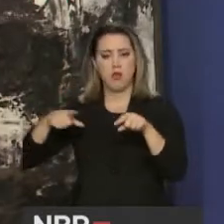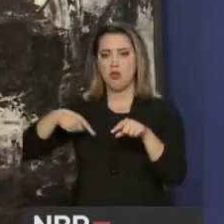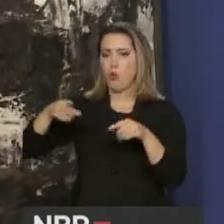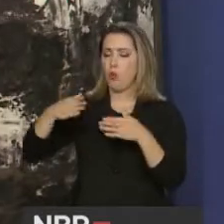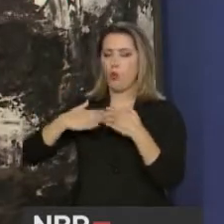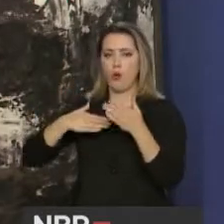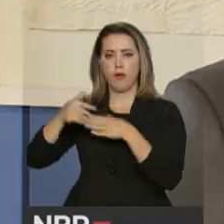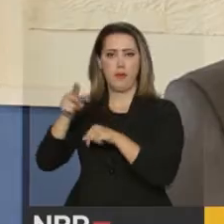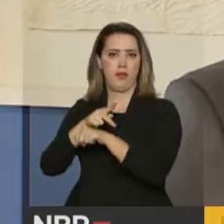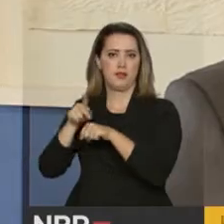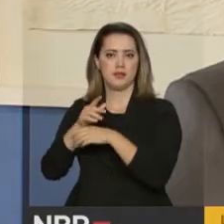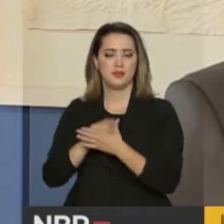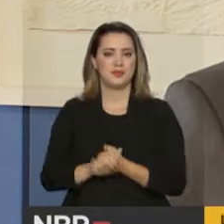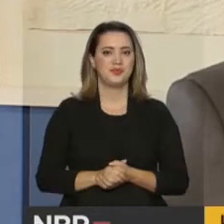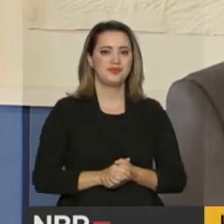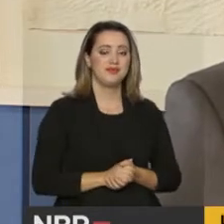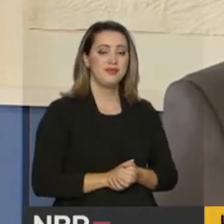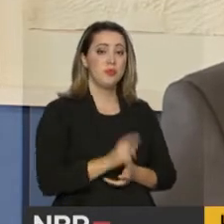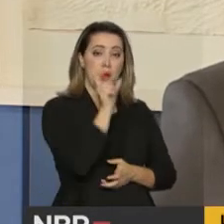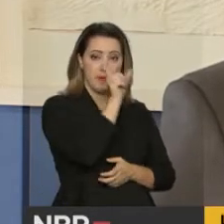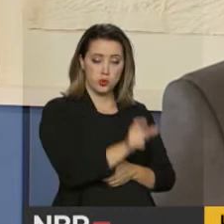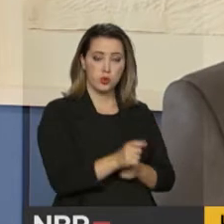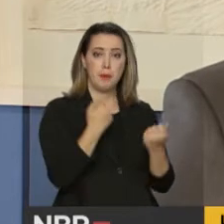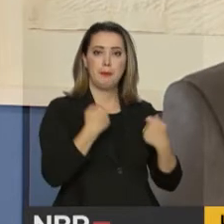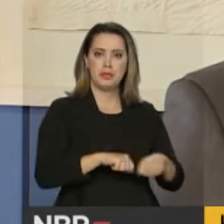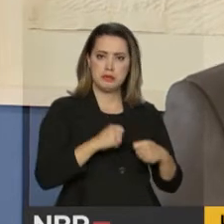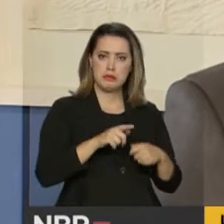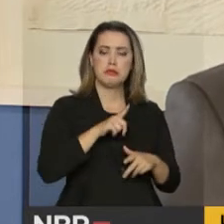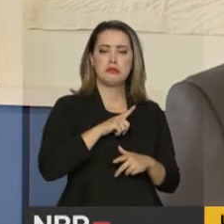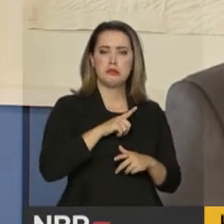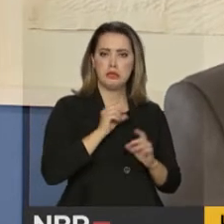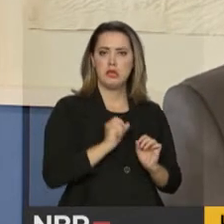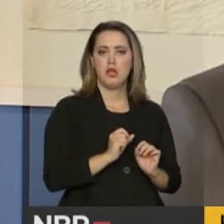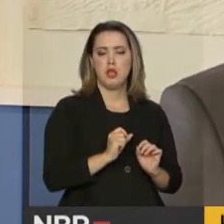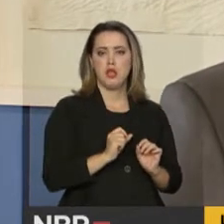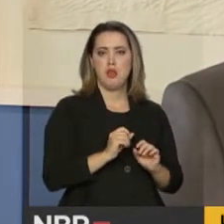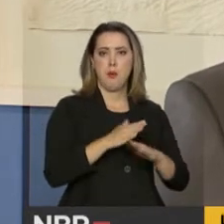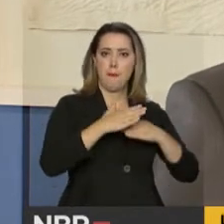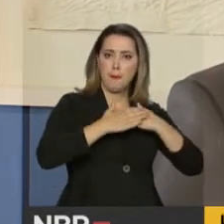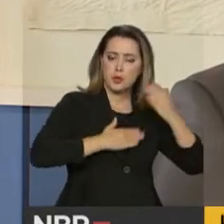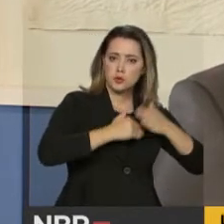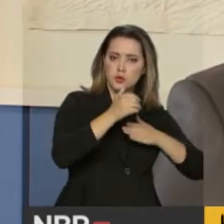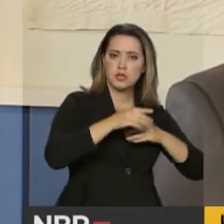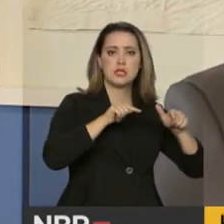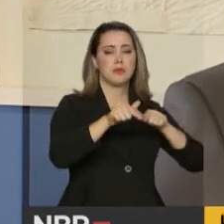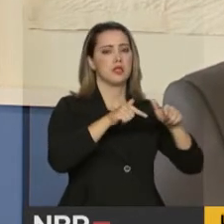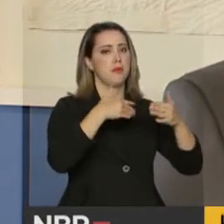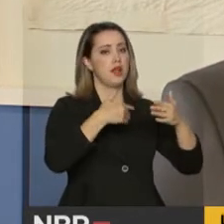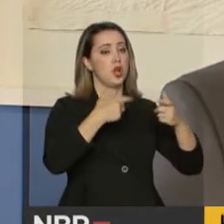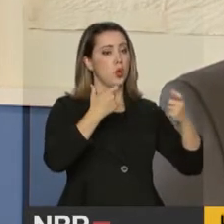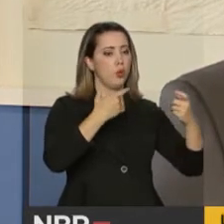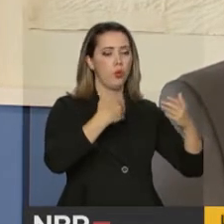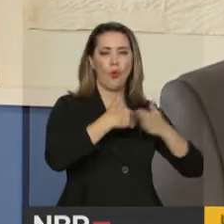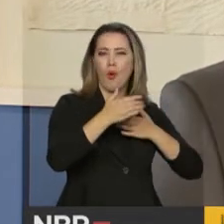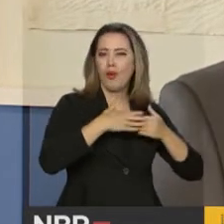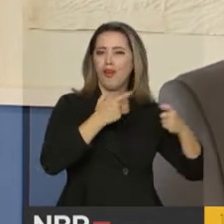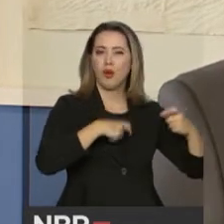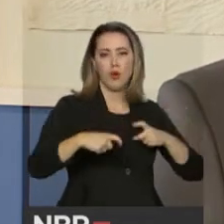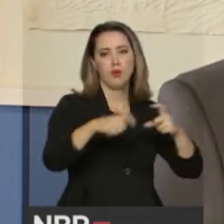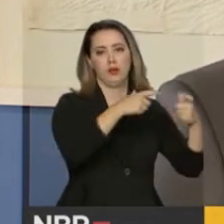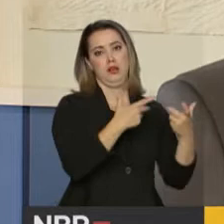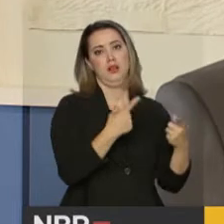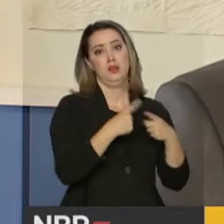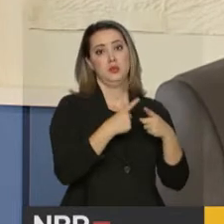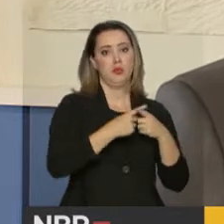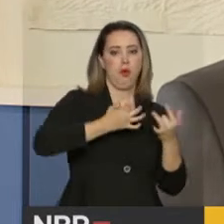onde ele vai atuar? O diplomata, ele tem que ter capacidade de atuar em qualquer frente do ministério, porque pela própria